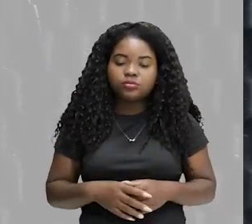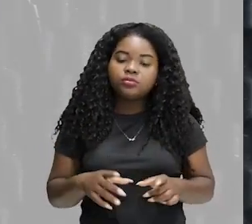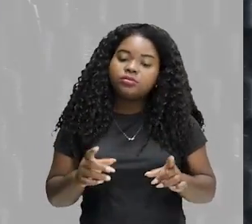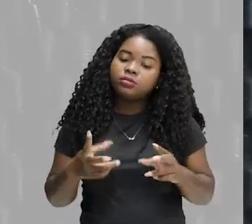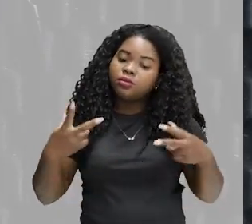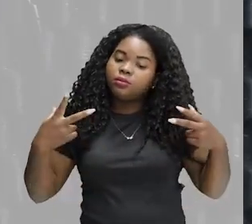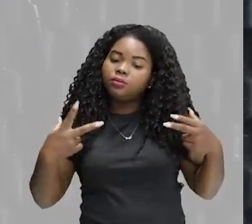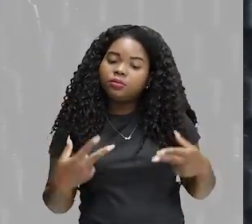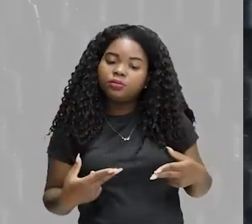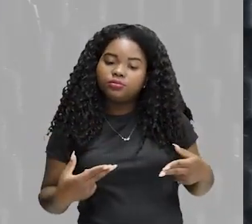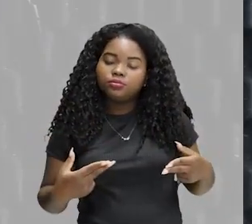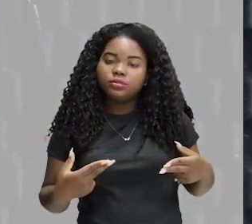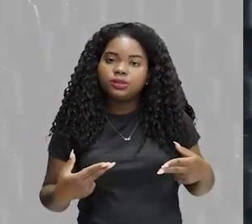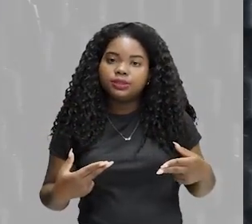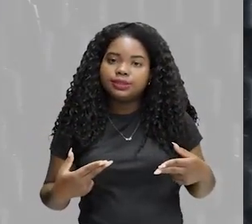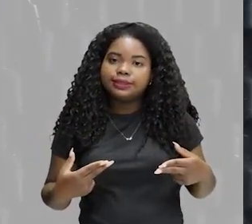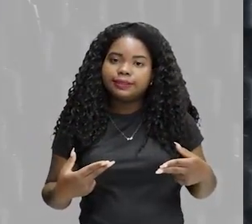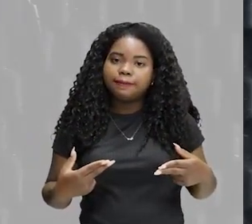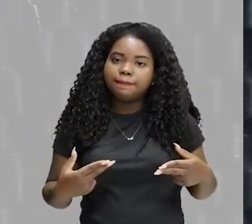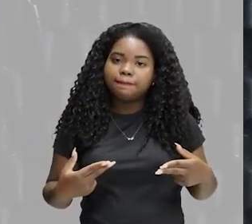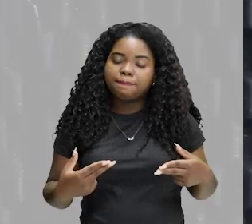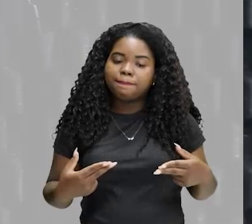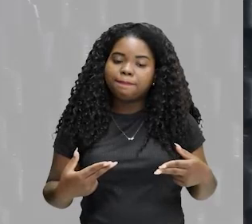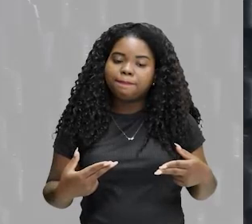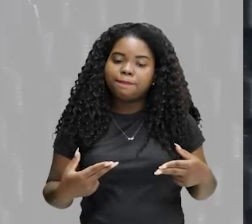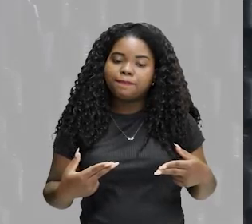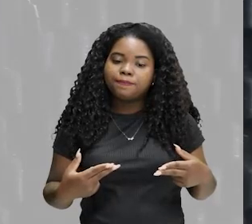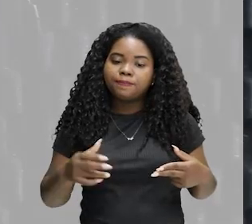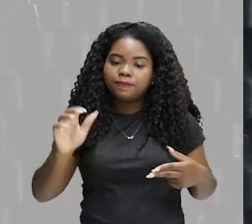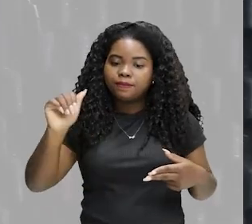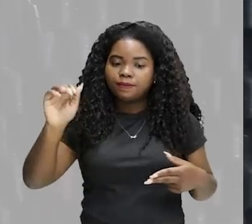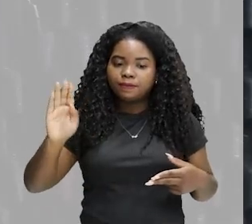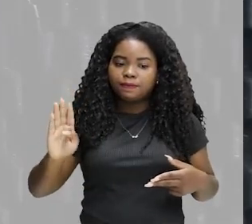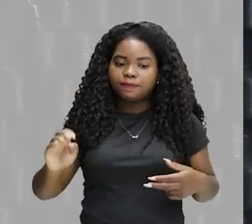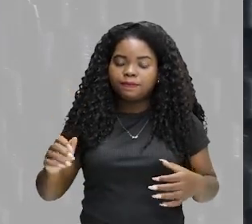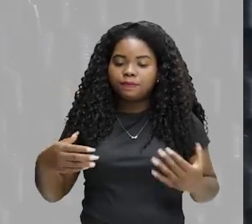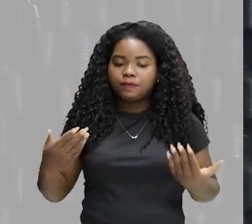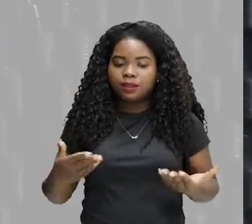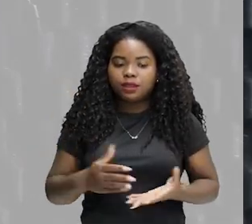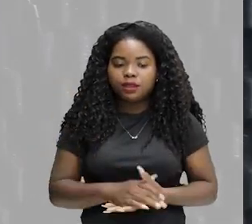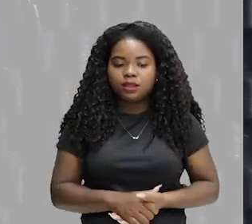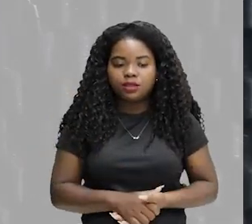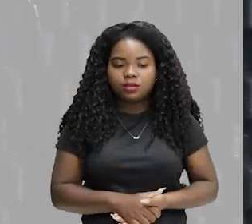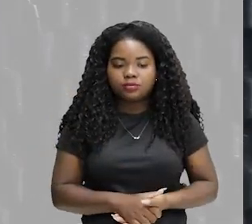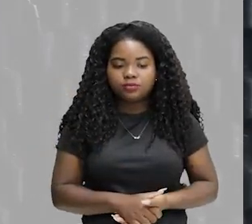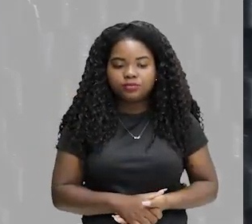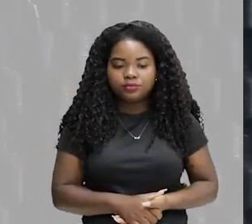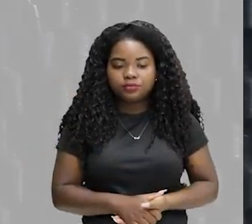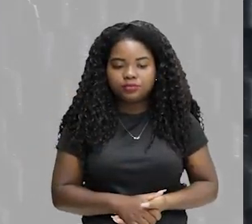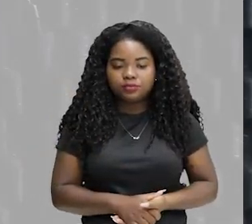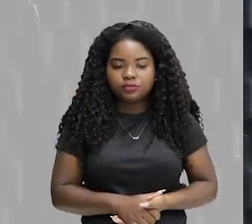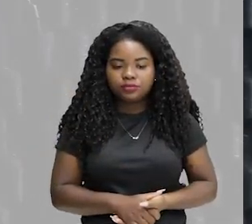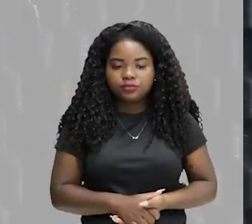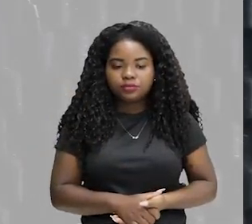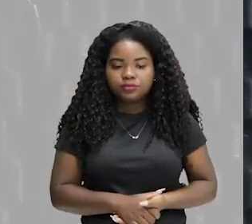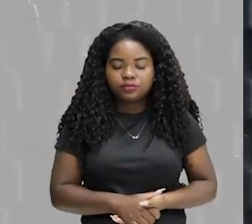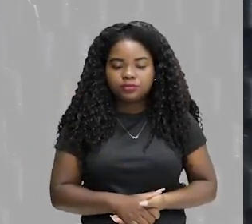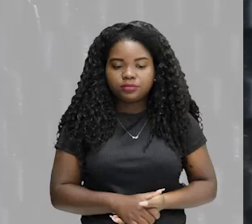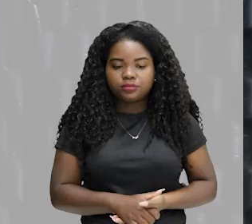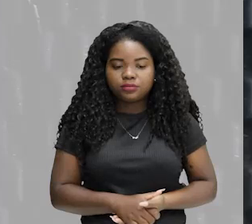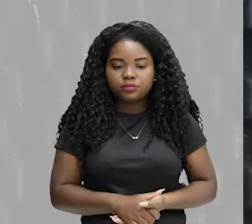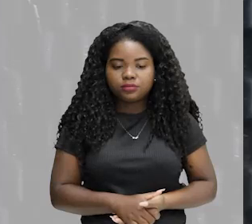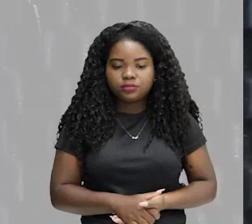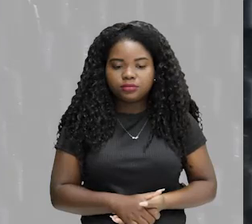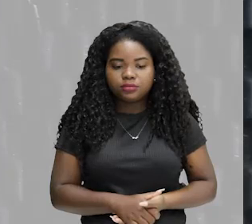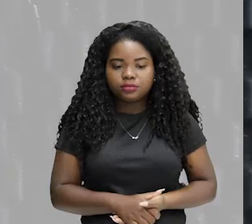a igualdade, né, que vai definir para nós se o intervalo é aberto ou fechado. E aí voltamos para as opções. Lá